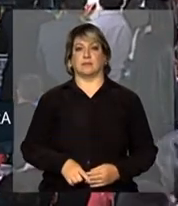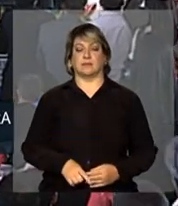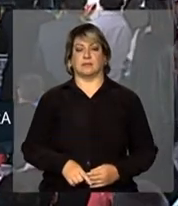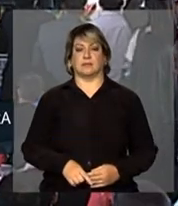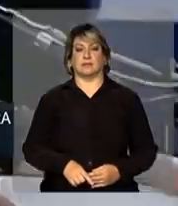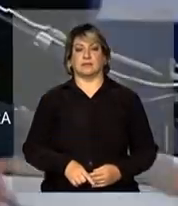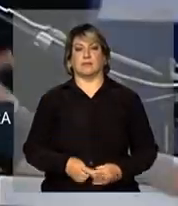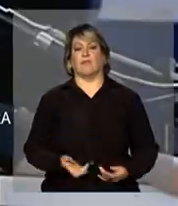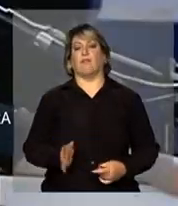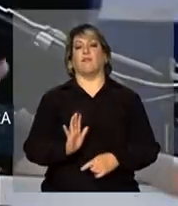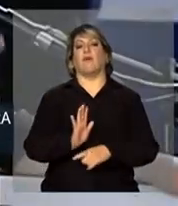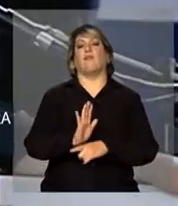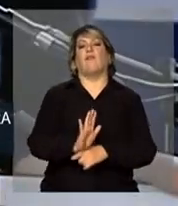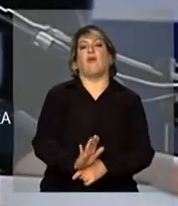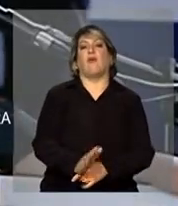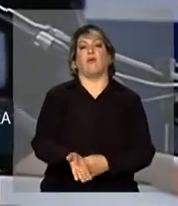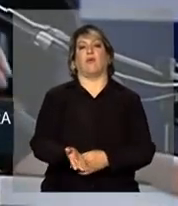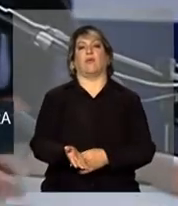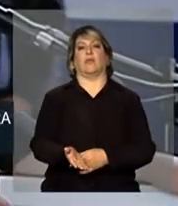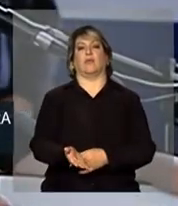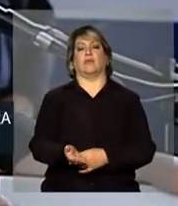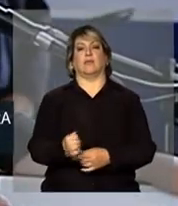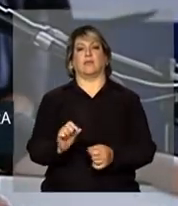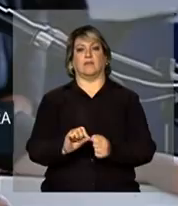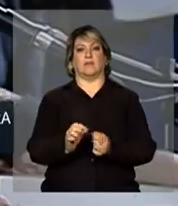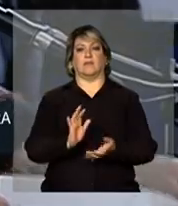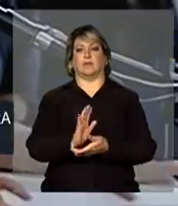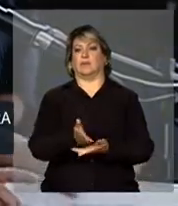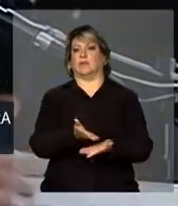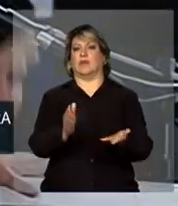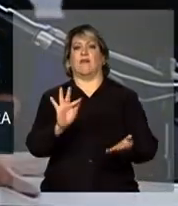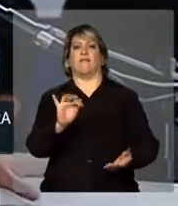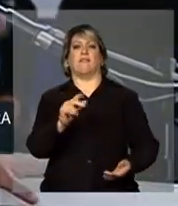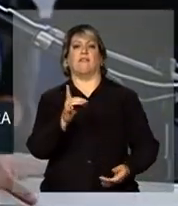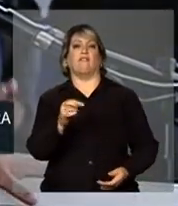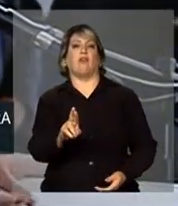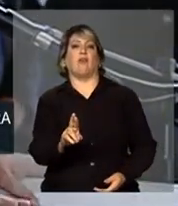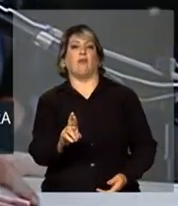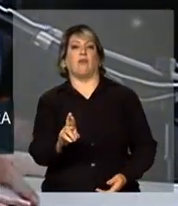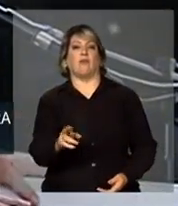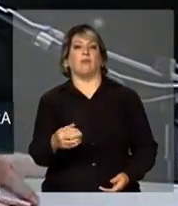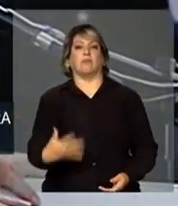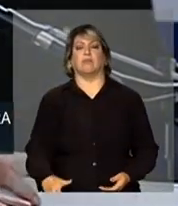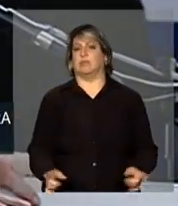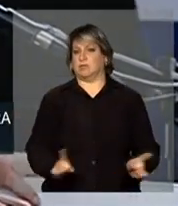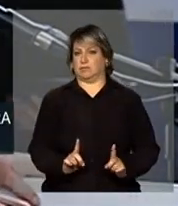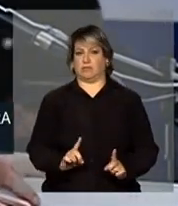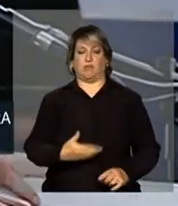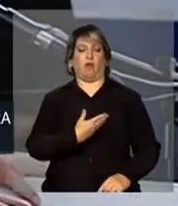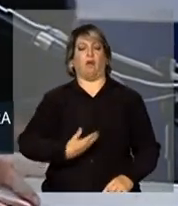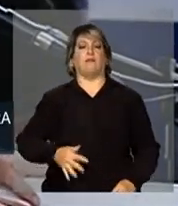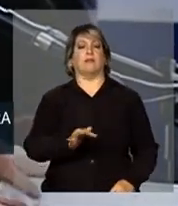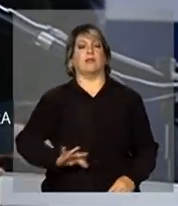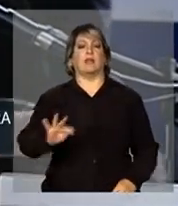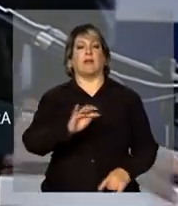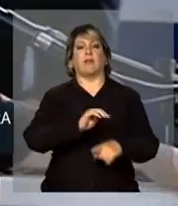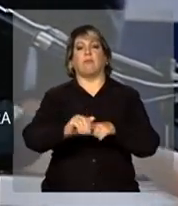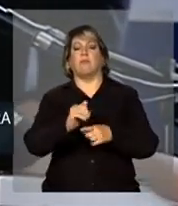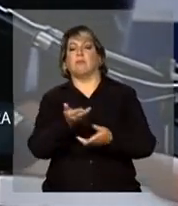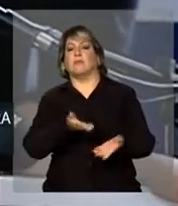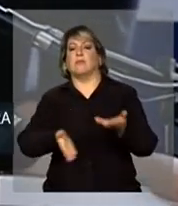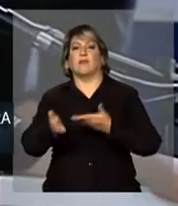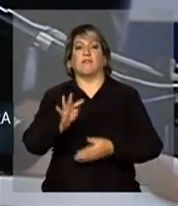um favor que alguém faz a vocês. Não é um favor do governo federal. Não